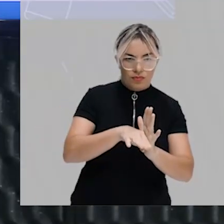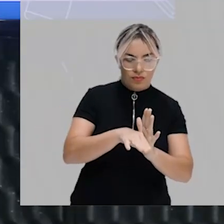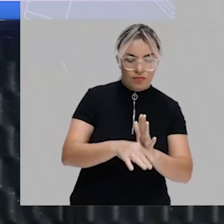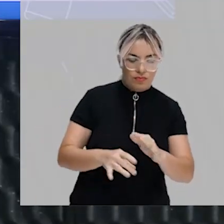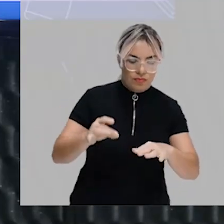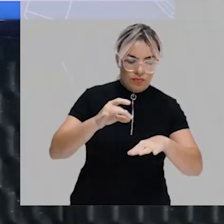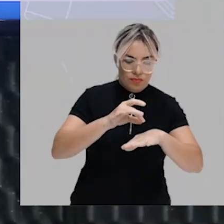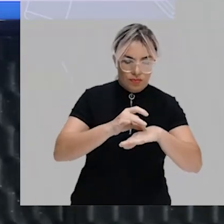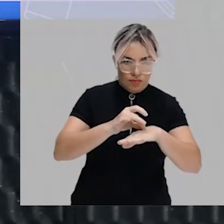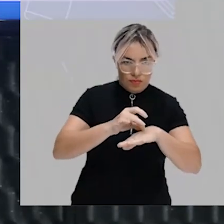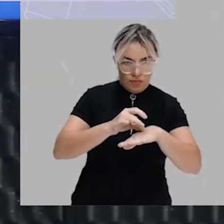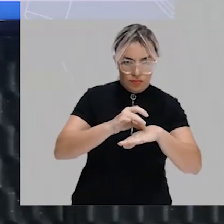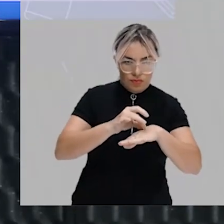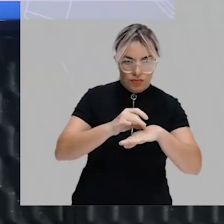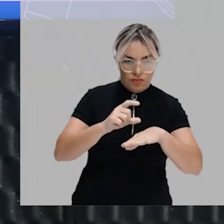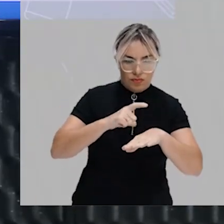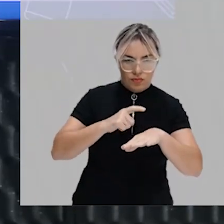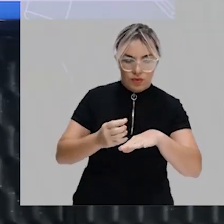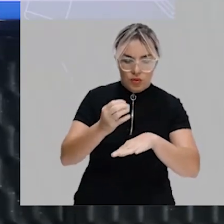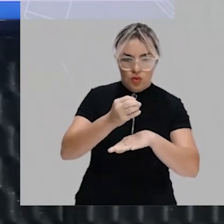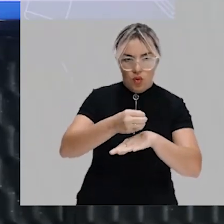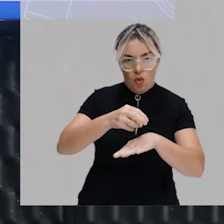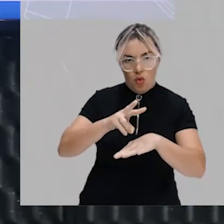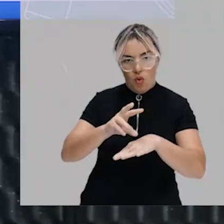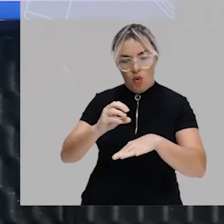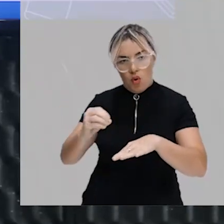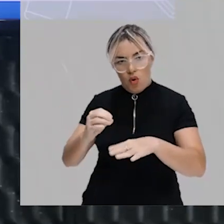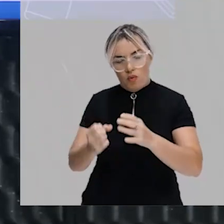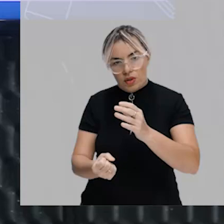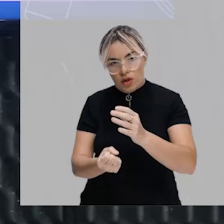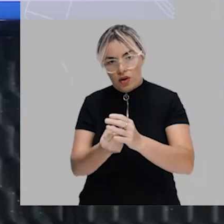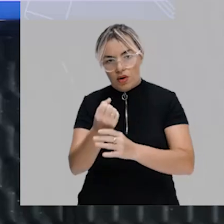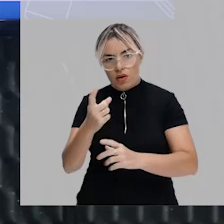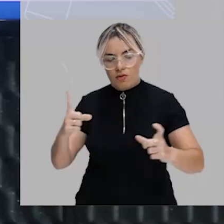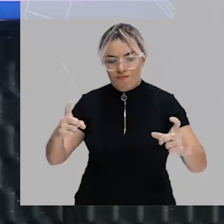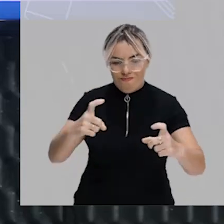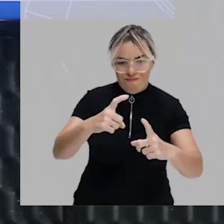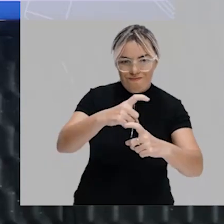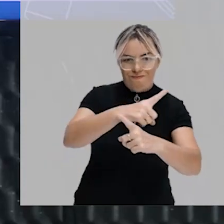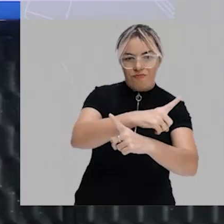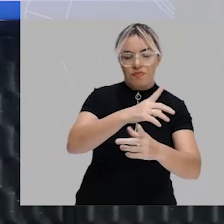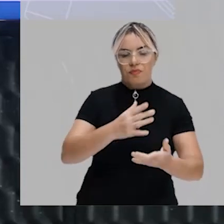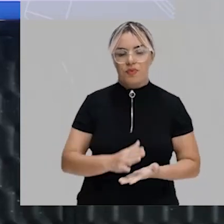colocavam seus ovos e ali nasciam larvas, tá? Então o Francesco Redi